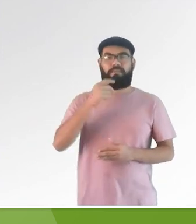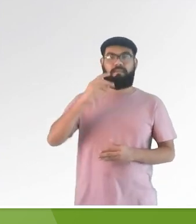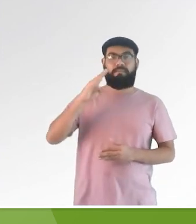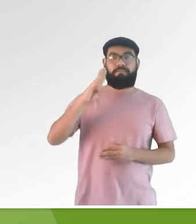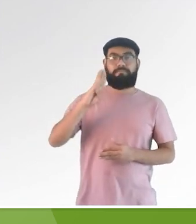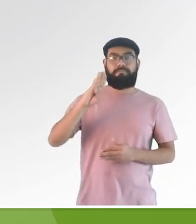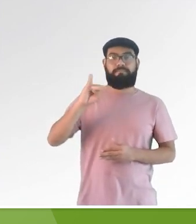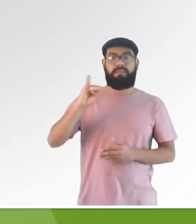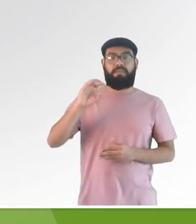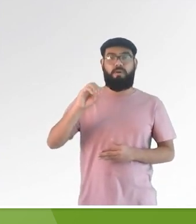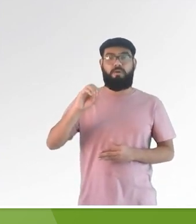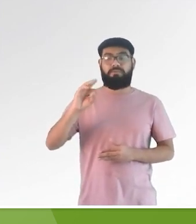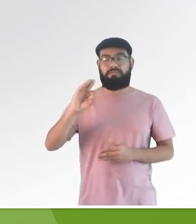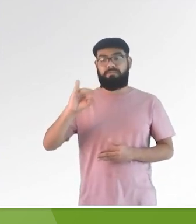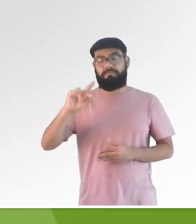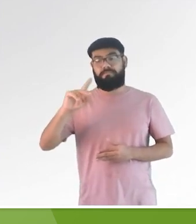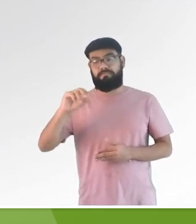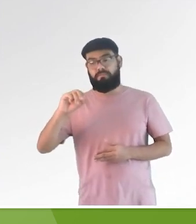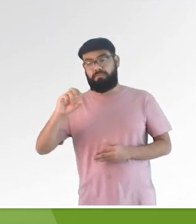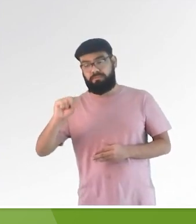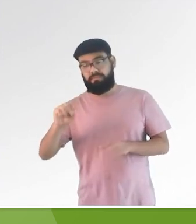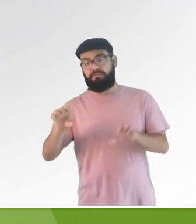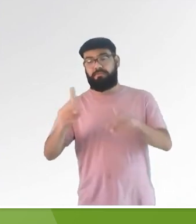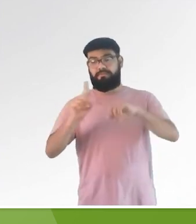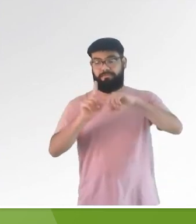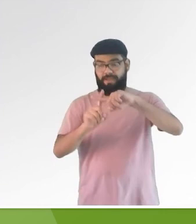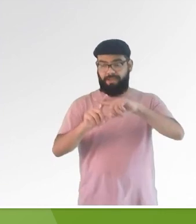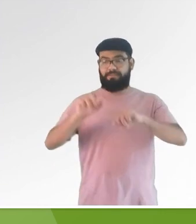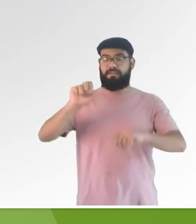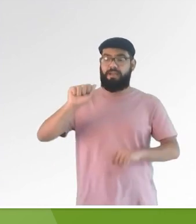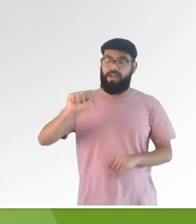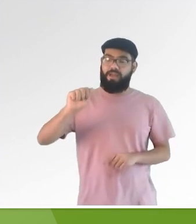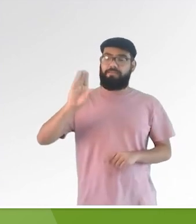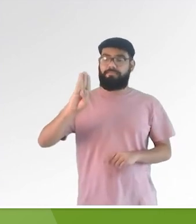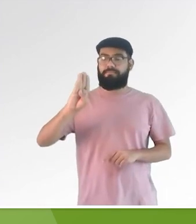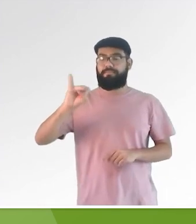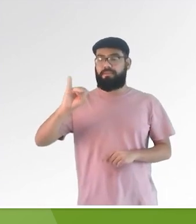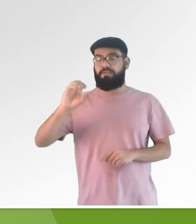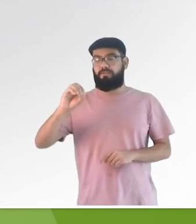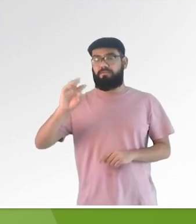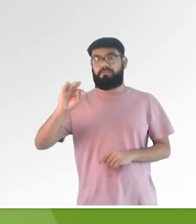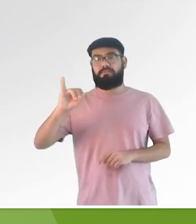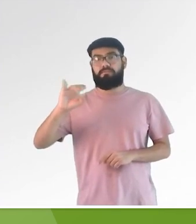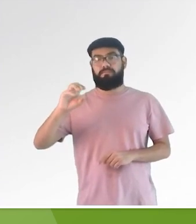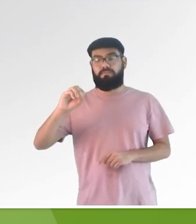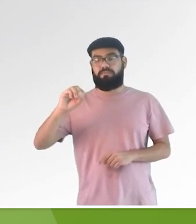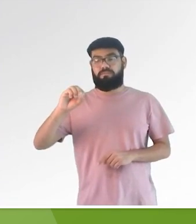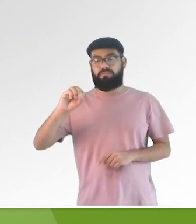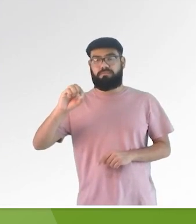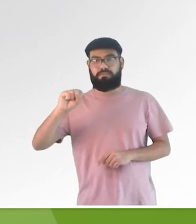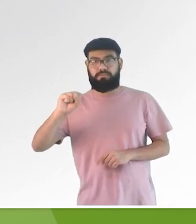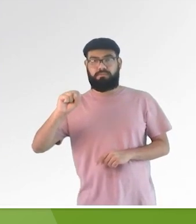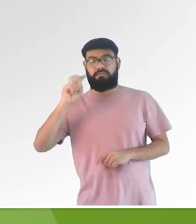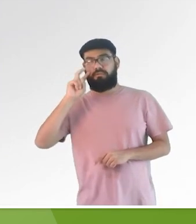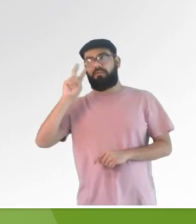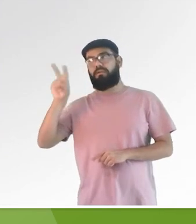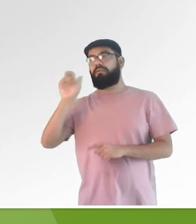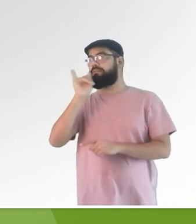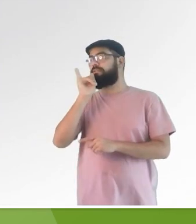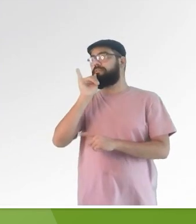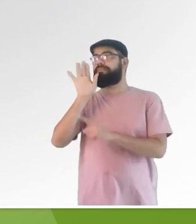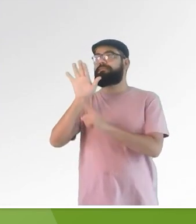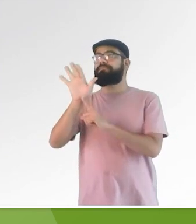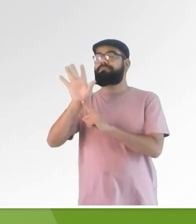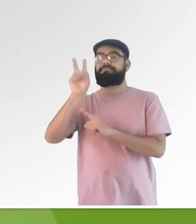de ecossistema. E um exemplo que eu trago para vocês, olha só. Na nossa próxima cartela, nós temos